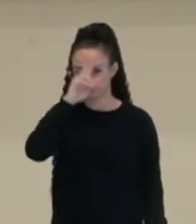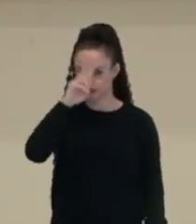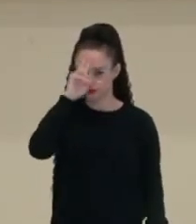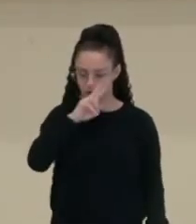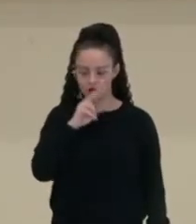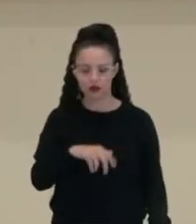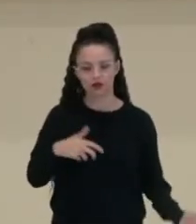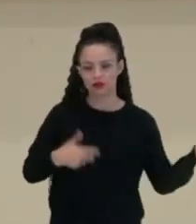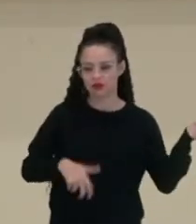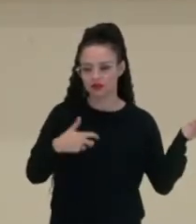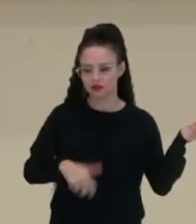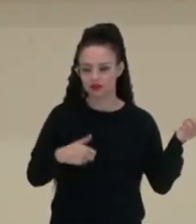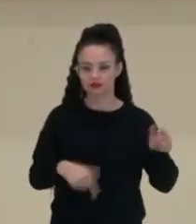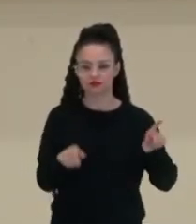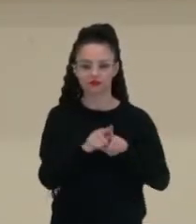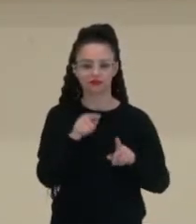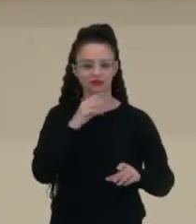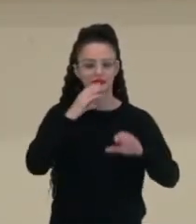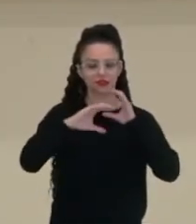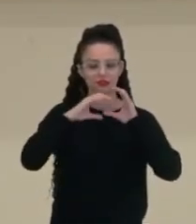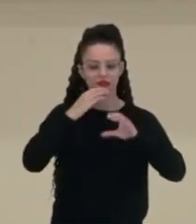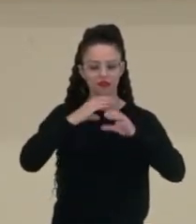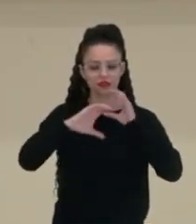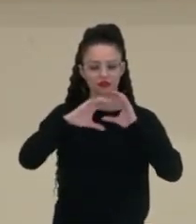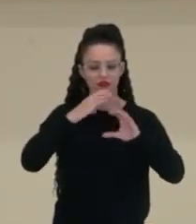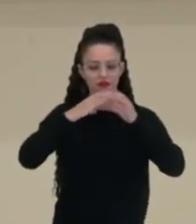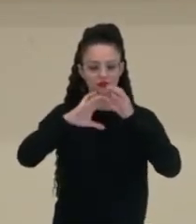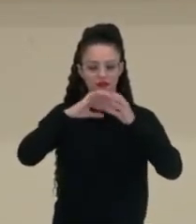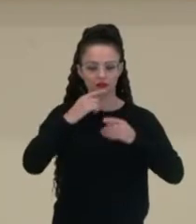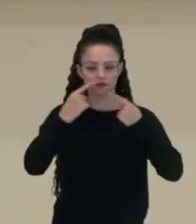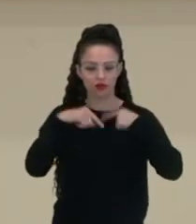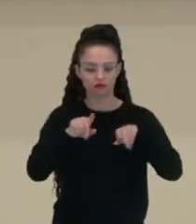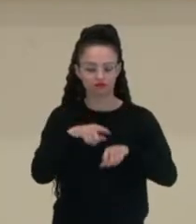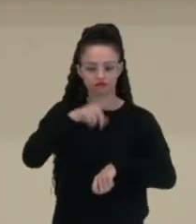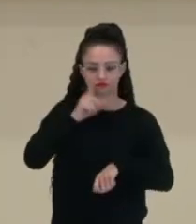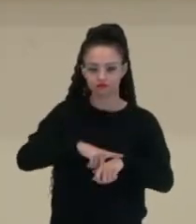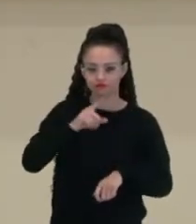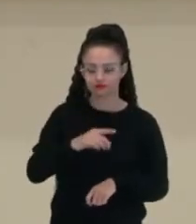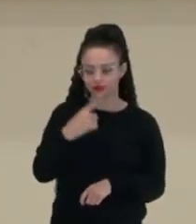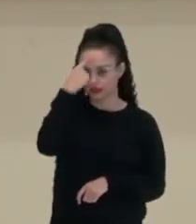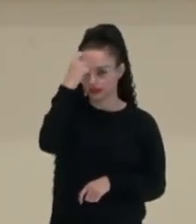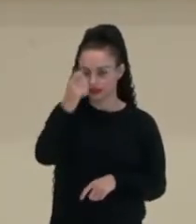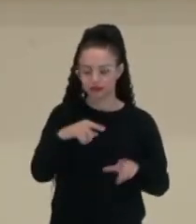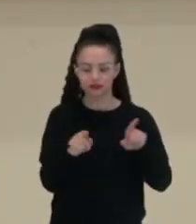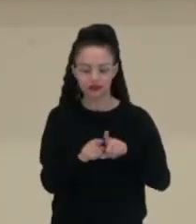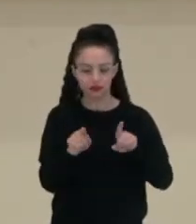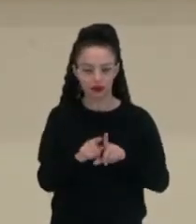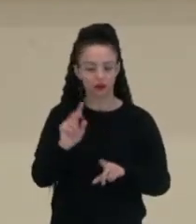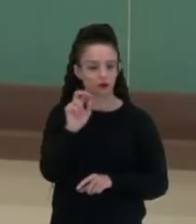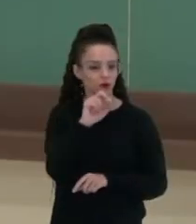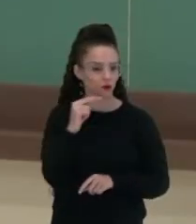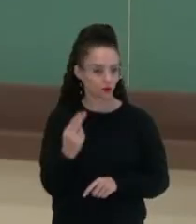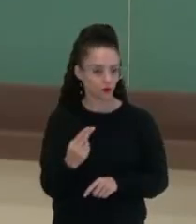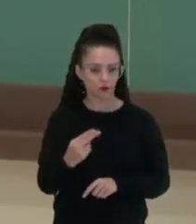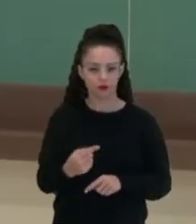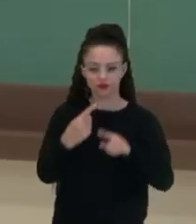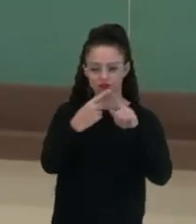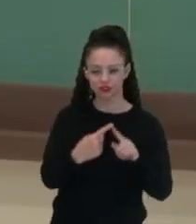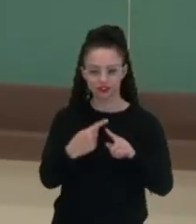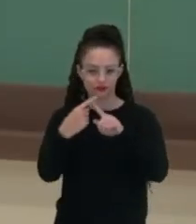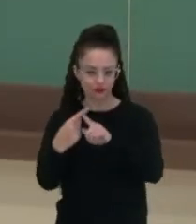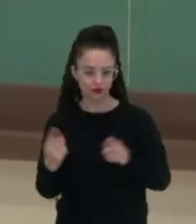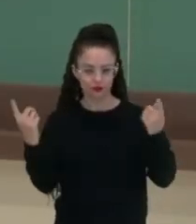seus violões e cantam essas histórias, né? Então, improvisando também ou fazendo desafios ali